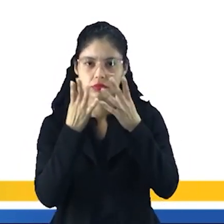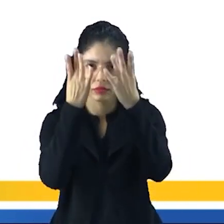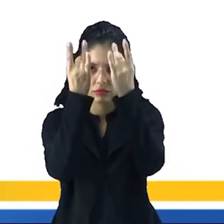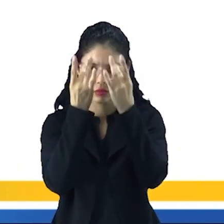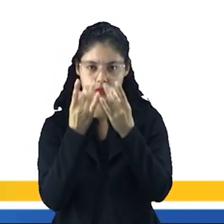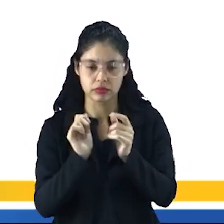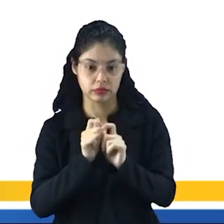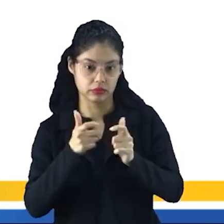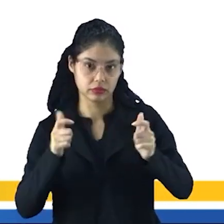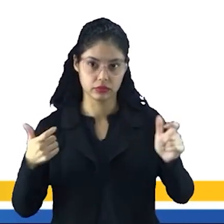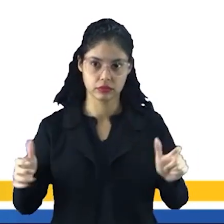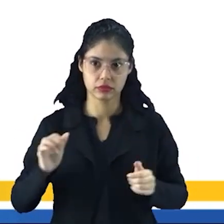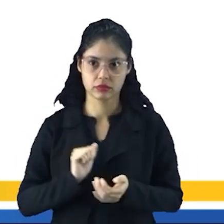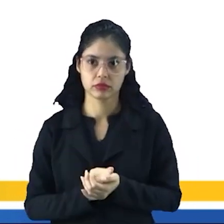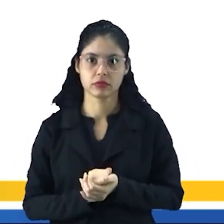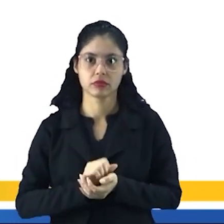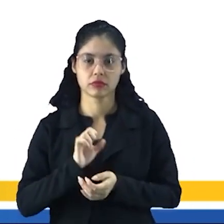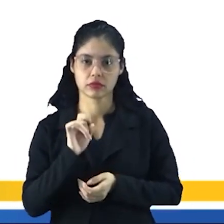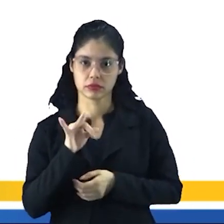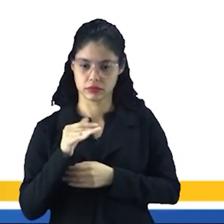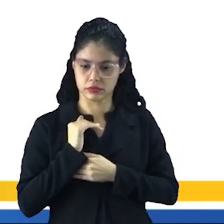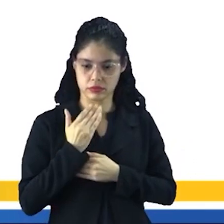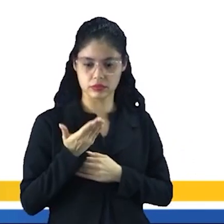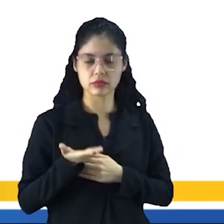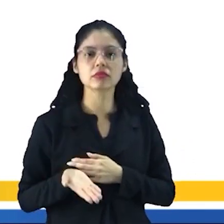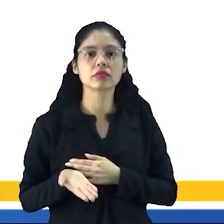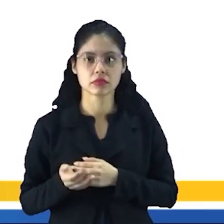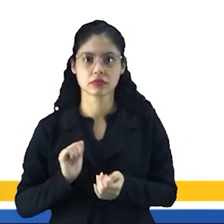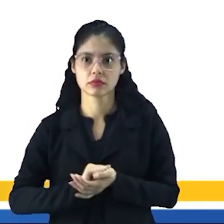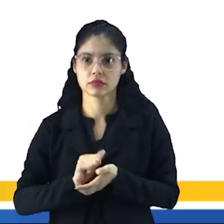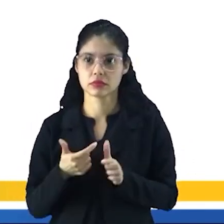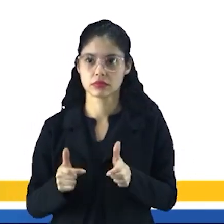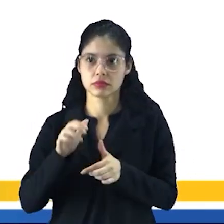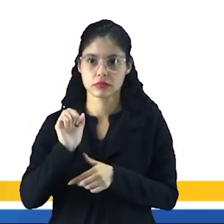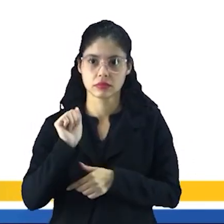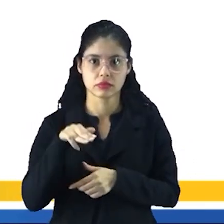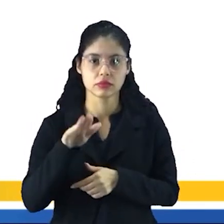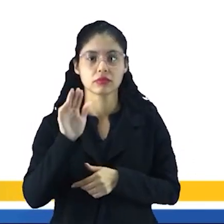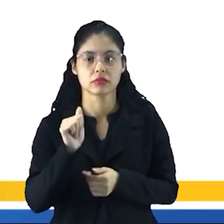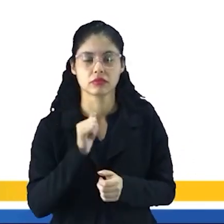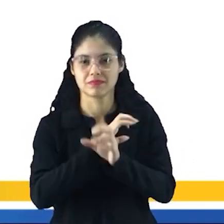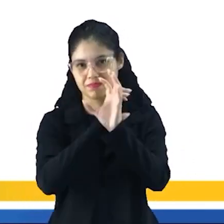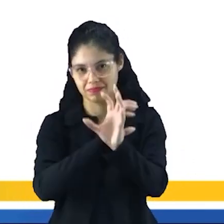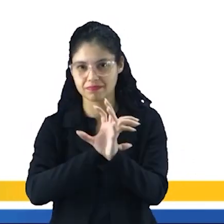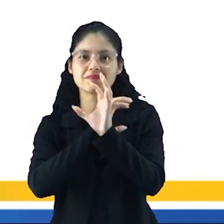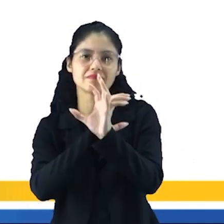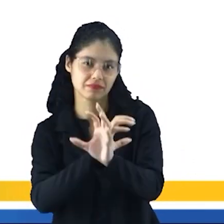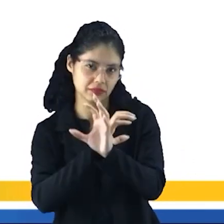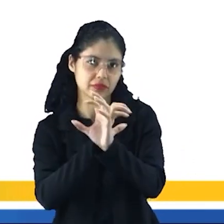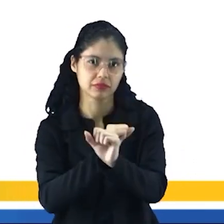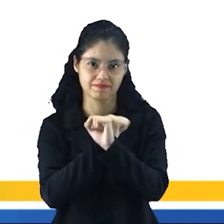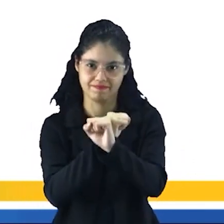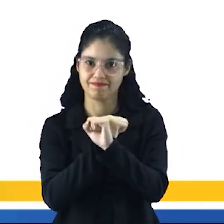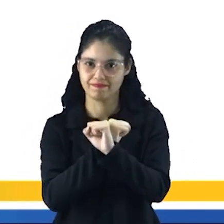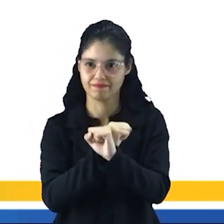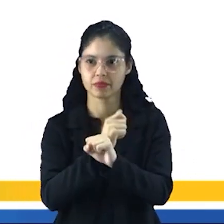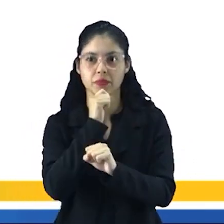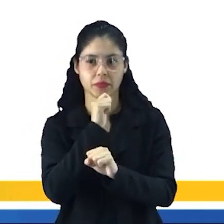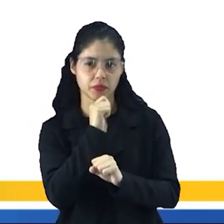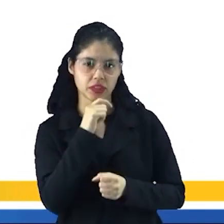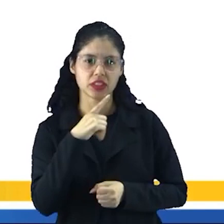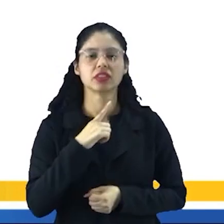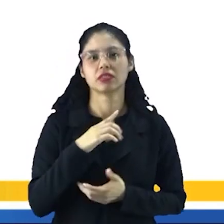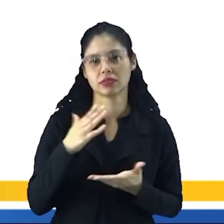mais exageradas, o seio, a mostra, lembra a questão da ama de leite, as escravas, né, brasileiras que tinham